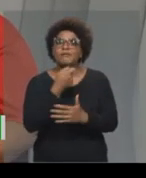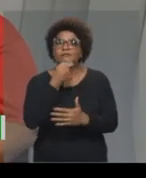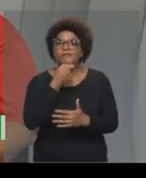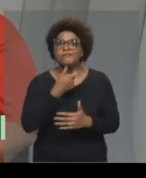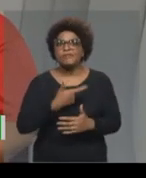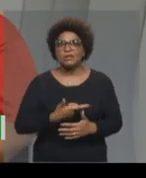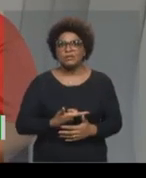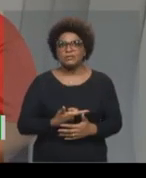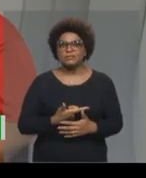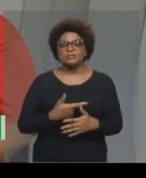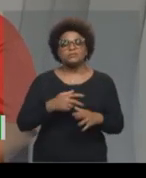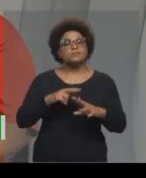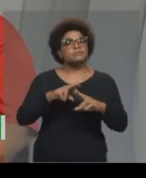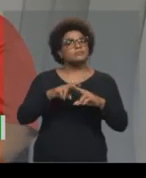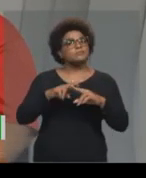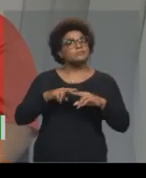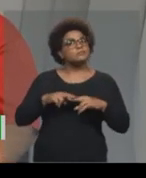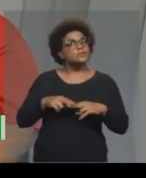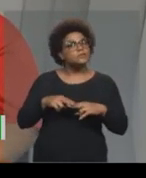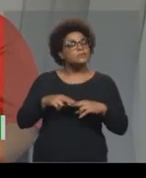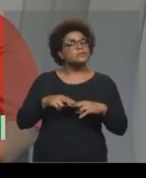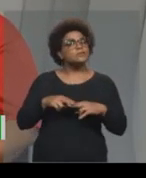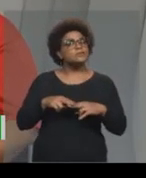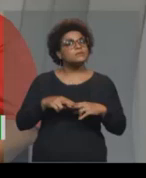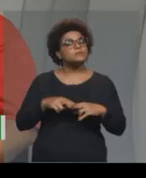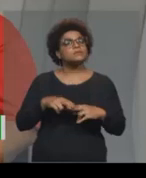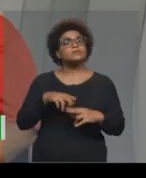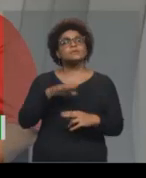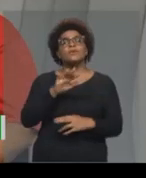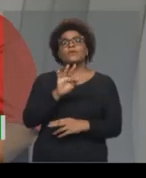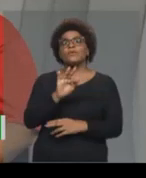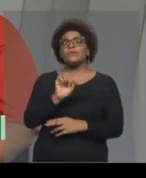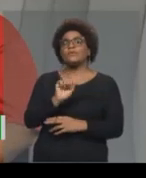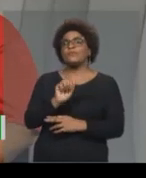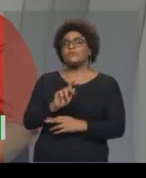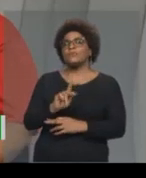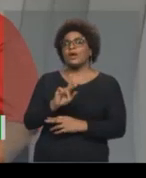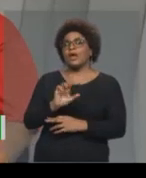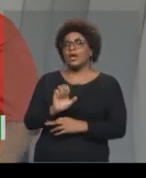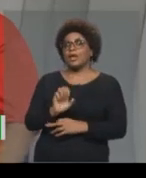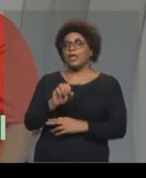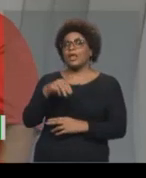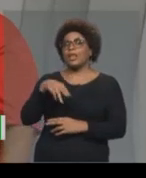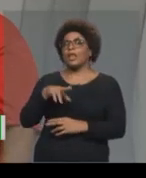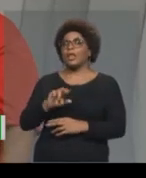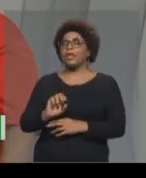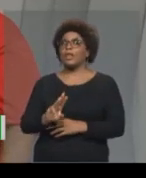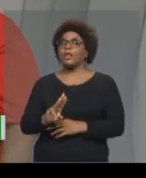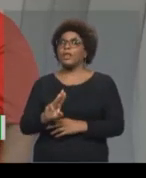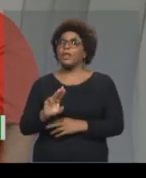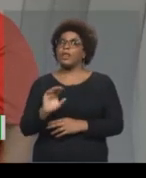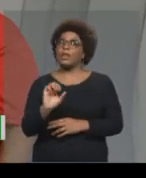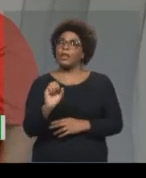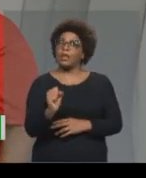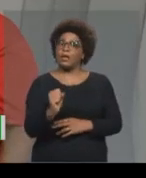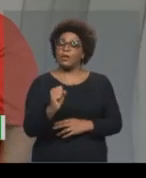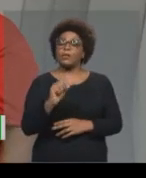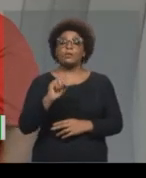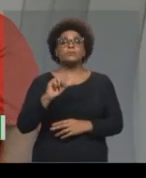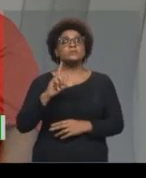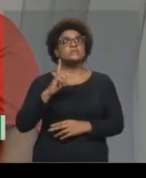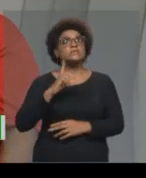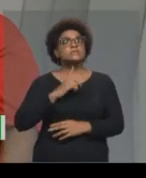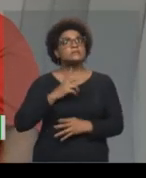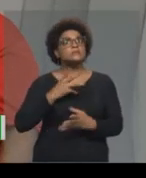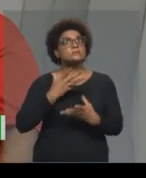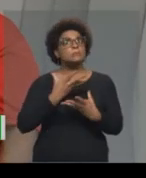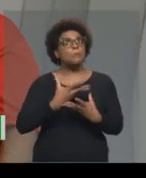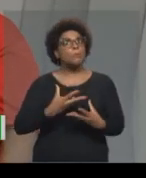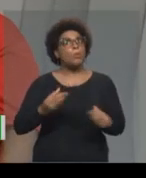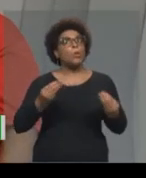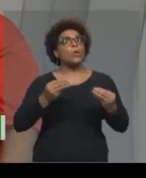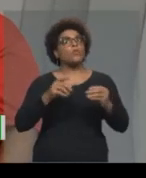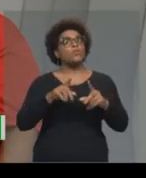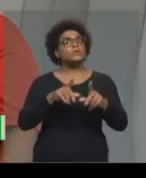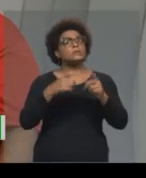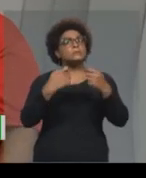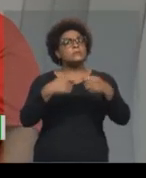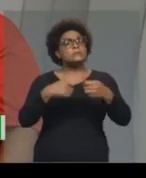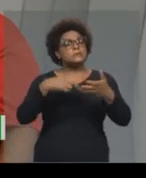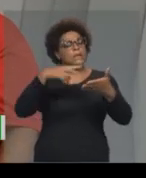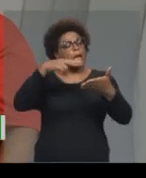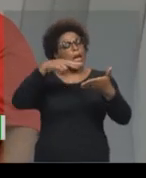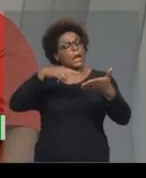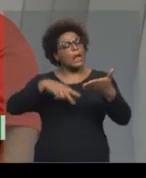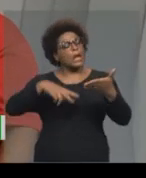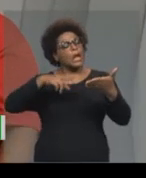por isso, as fake news estão aí presentes, infelizmente, e é importante que a gente analise a notícia, leia a notícia